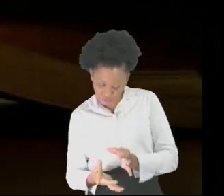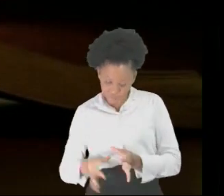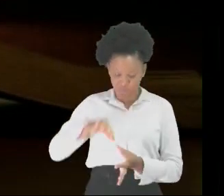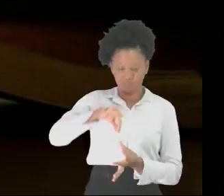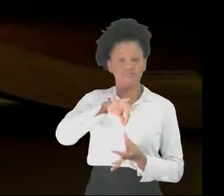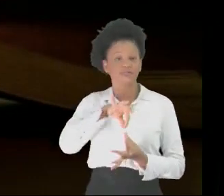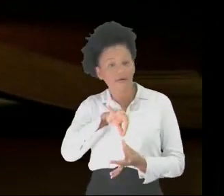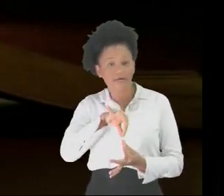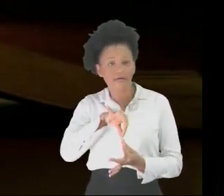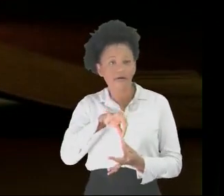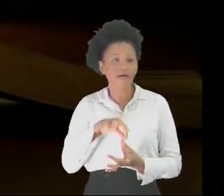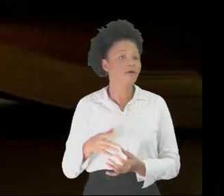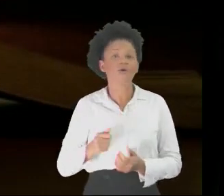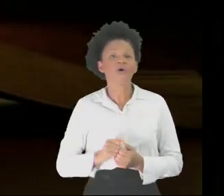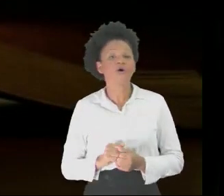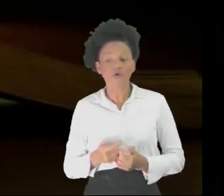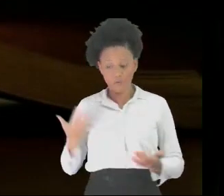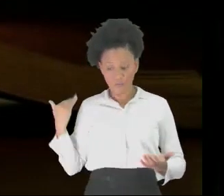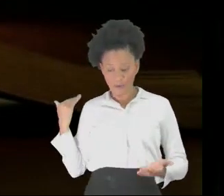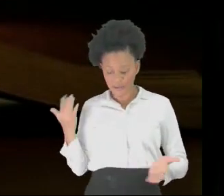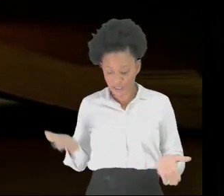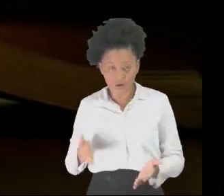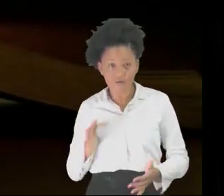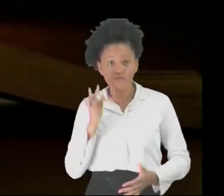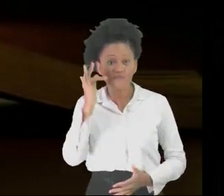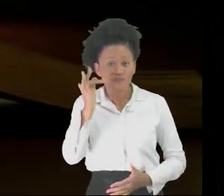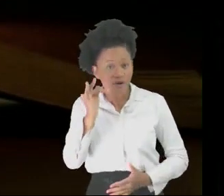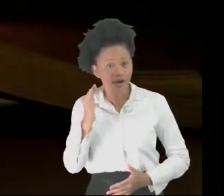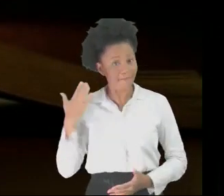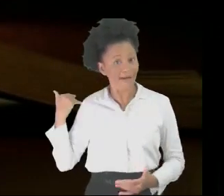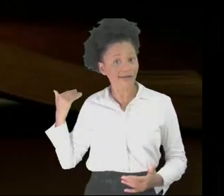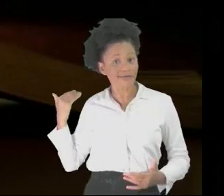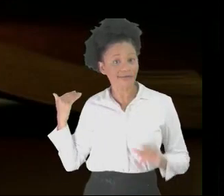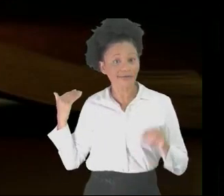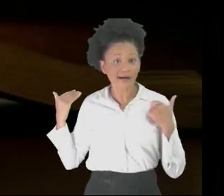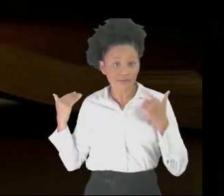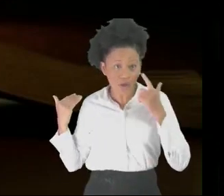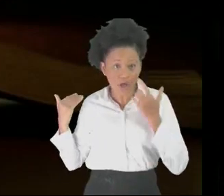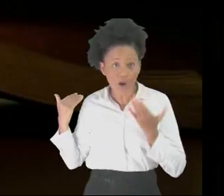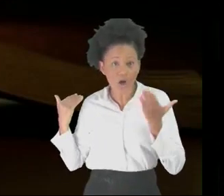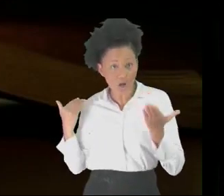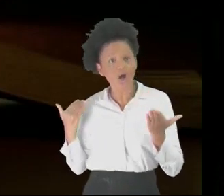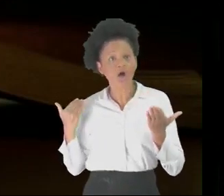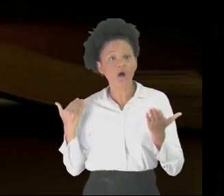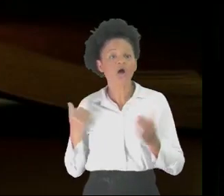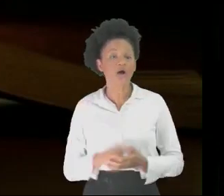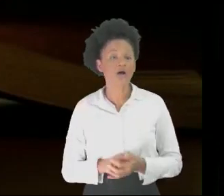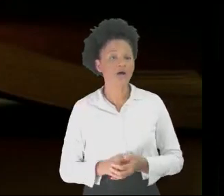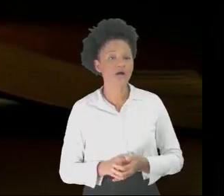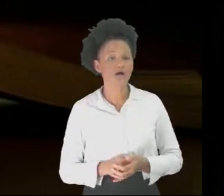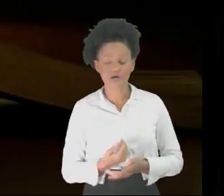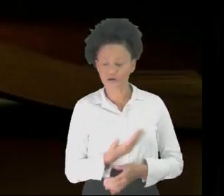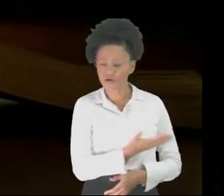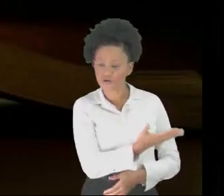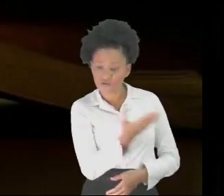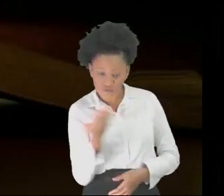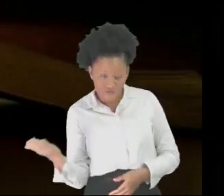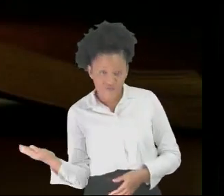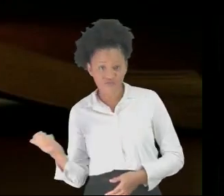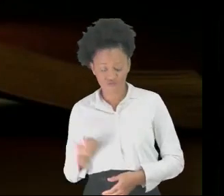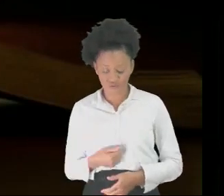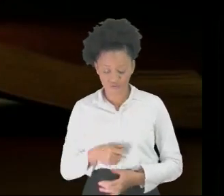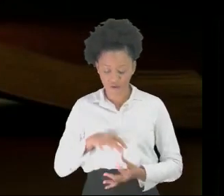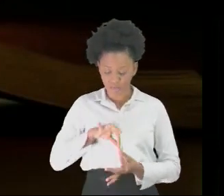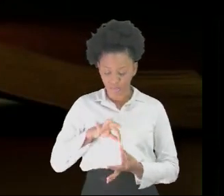É passado. Veja aí que o tempo do verbo é pretérito, é passado. Como é que diz aí? E vos